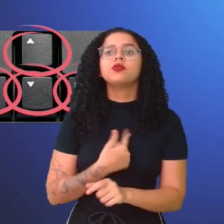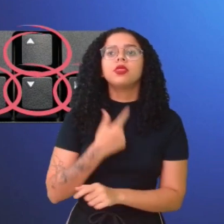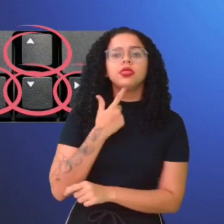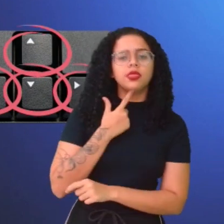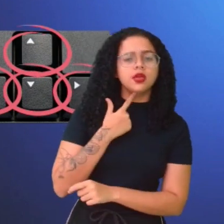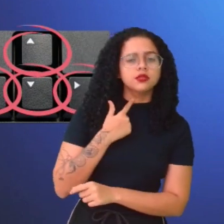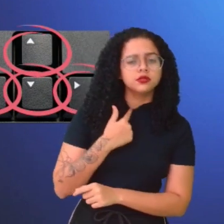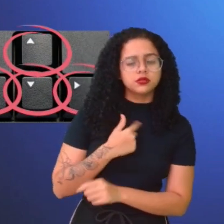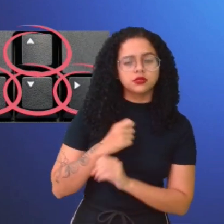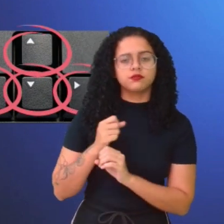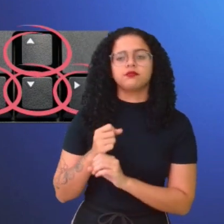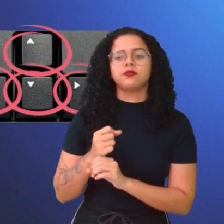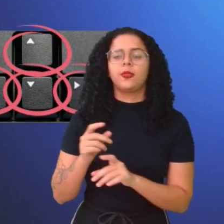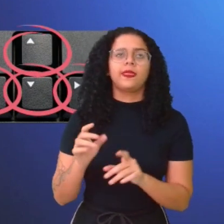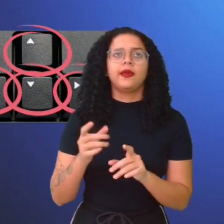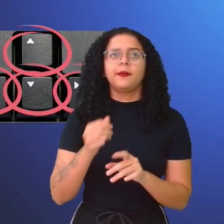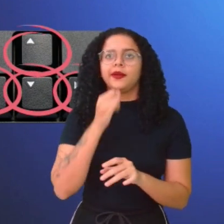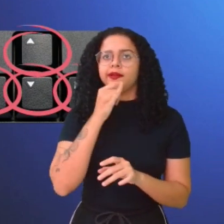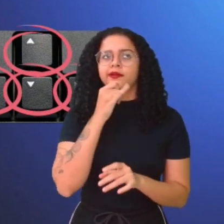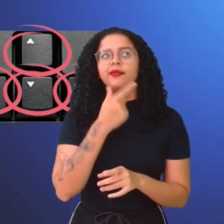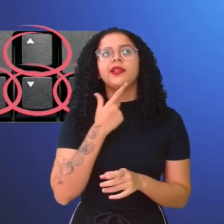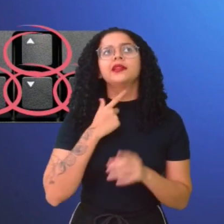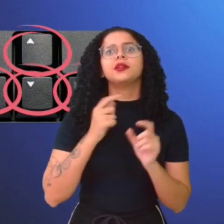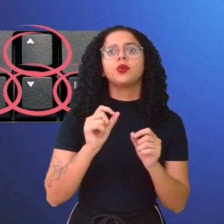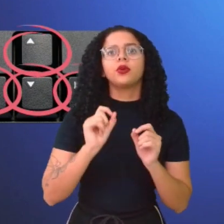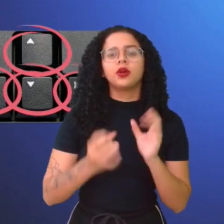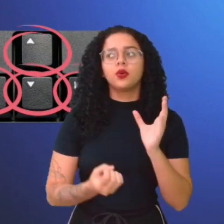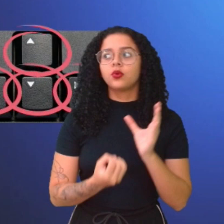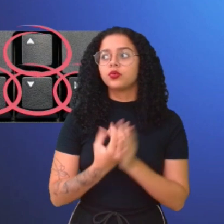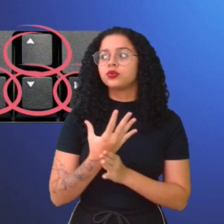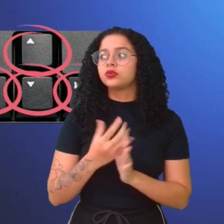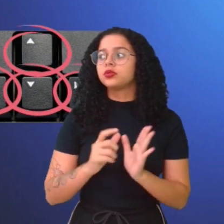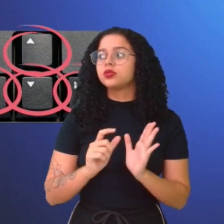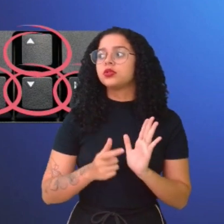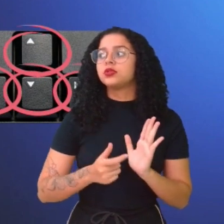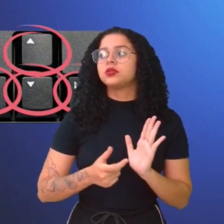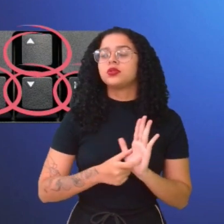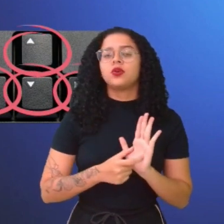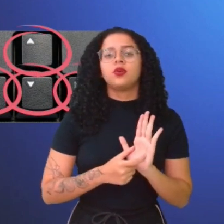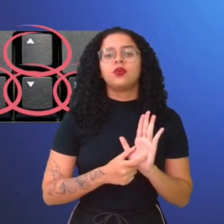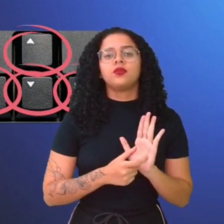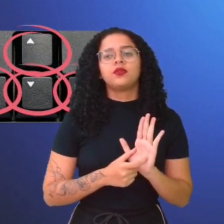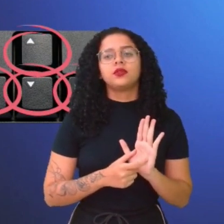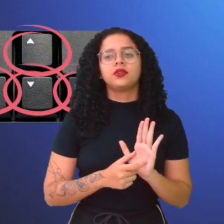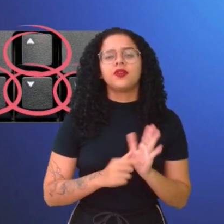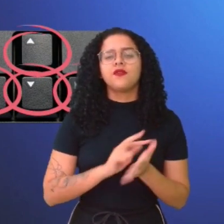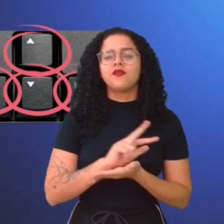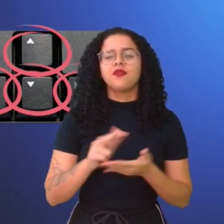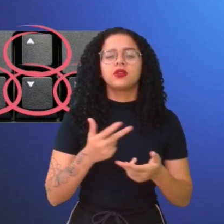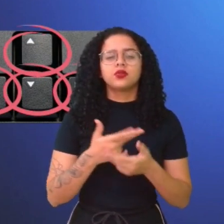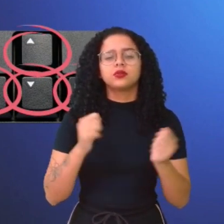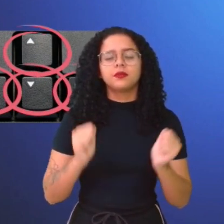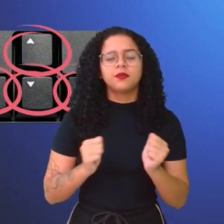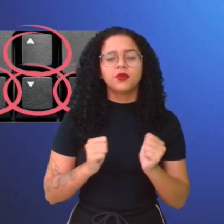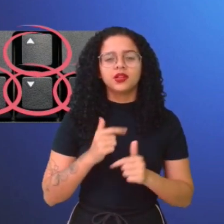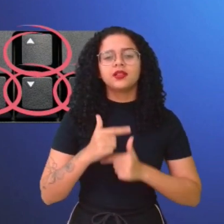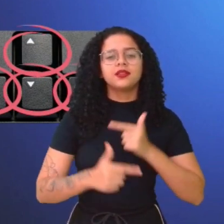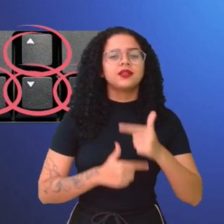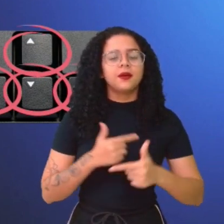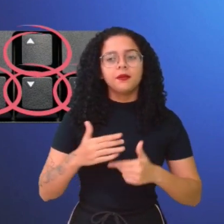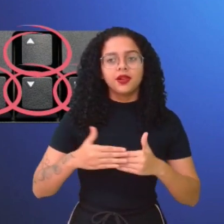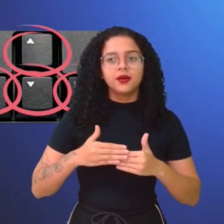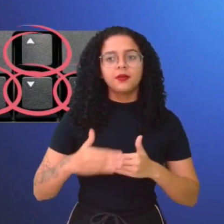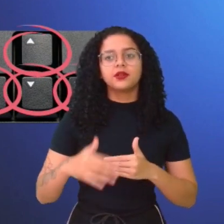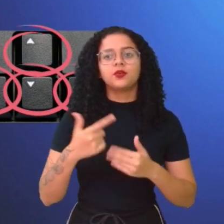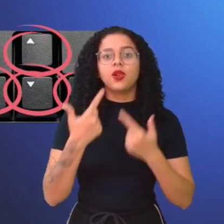deseja, é construir um software, construir um aplicativo, né? Um monte dessas coisas que podem ser trabalhadas a partir de